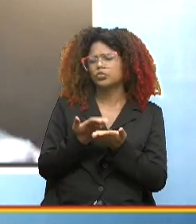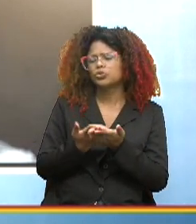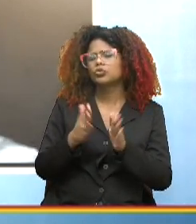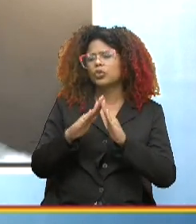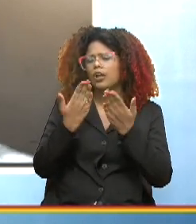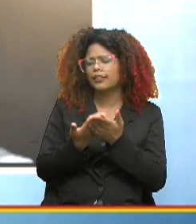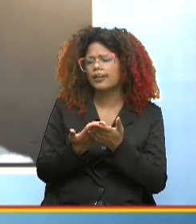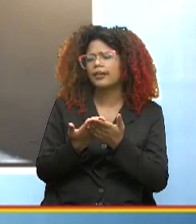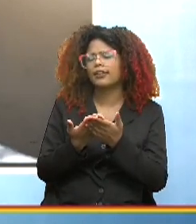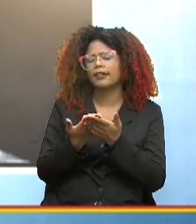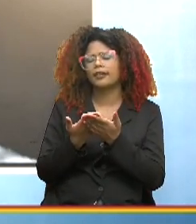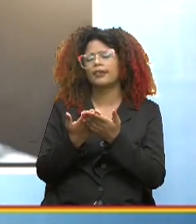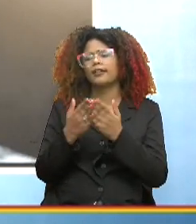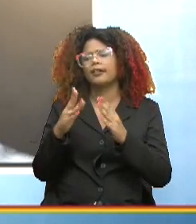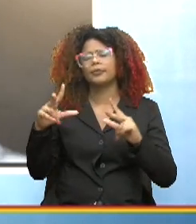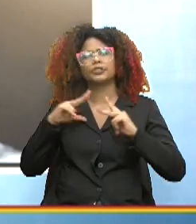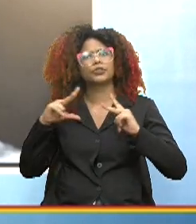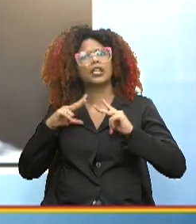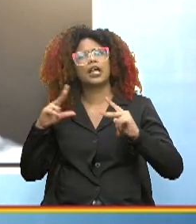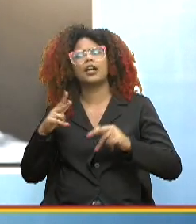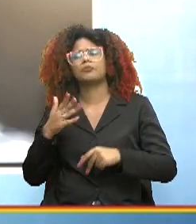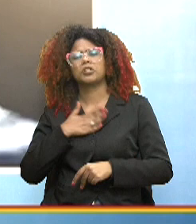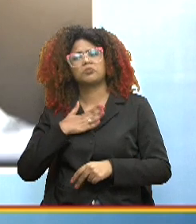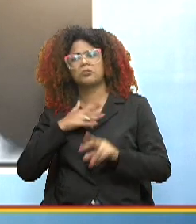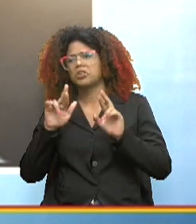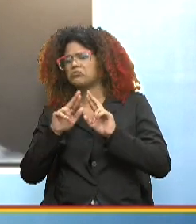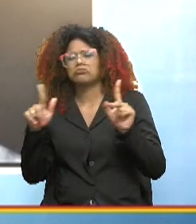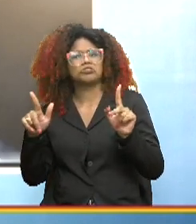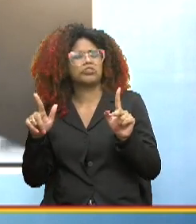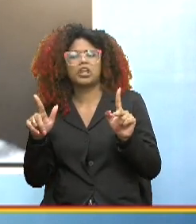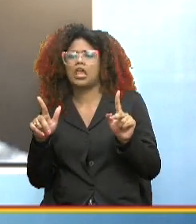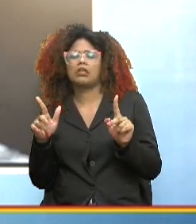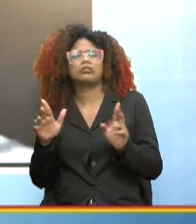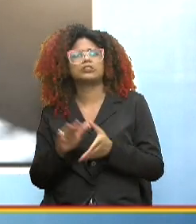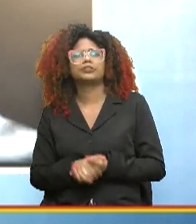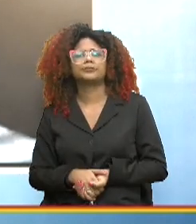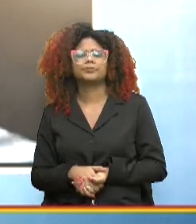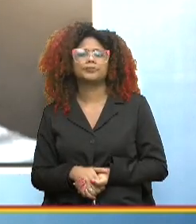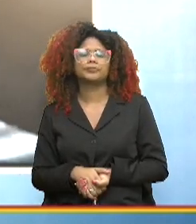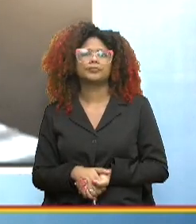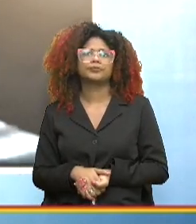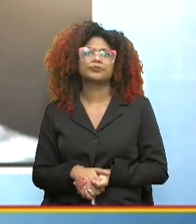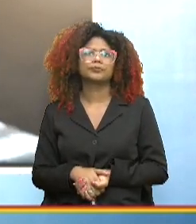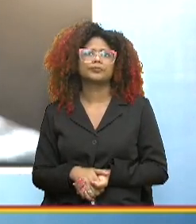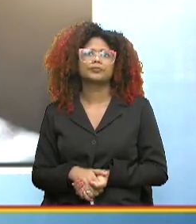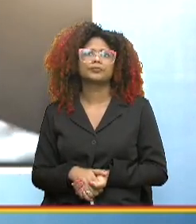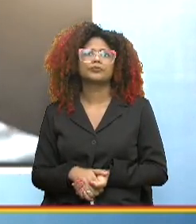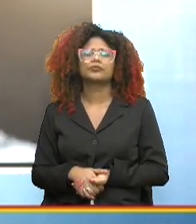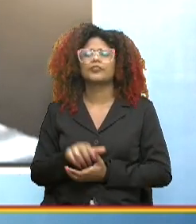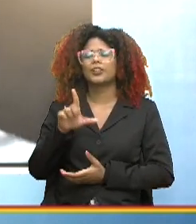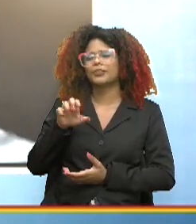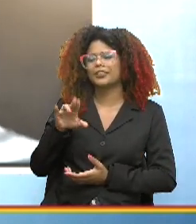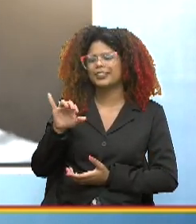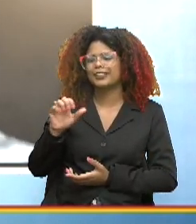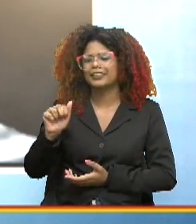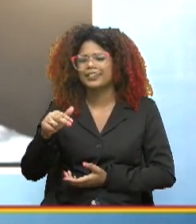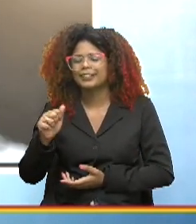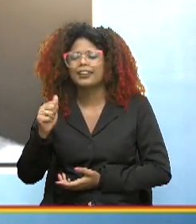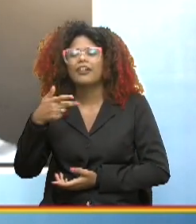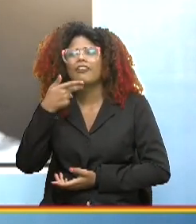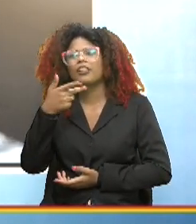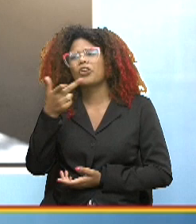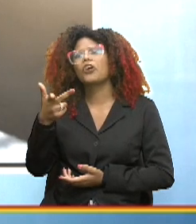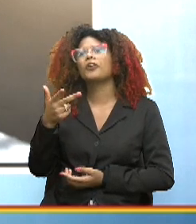tem diferença assim muito para mim mesmo sendo a pública e a Luciana falou uma coisa muito engraçada